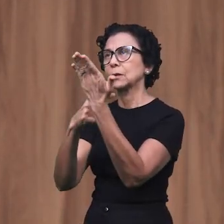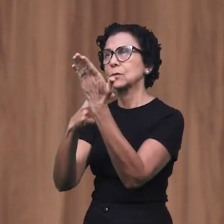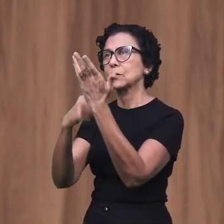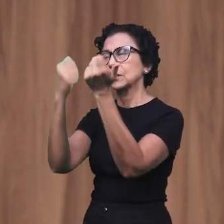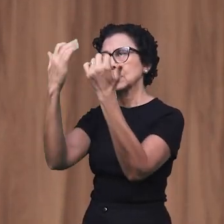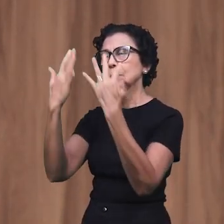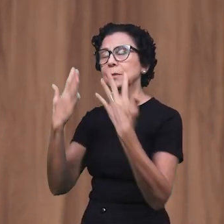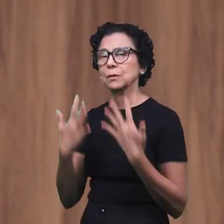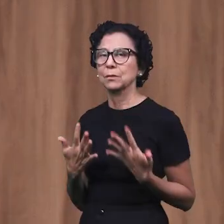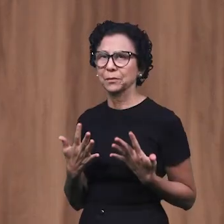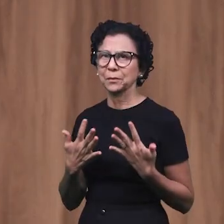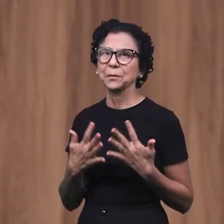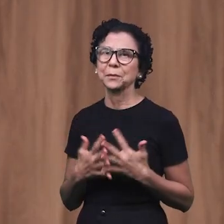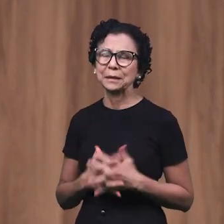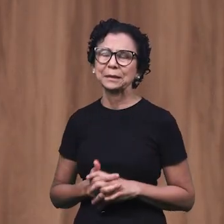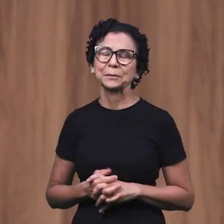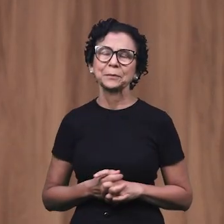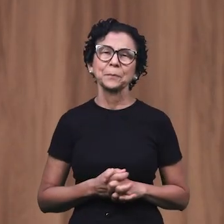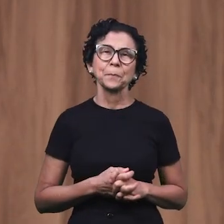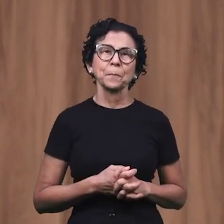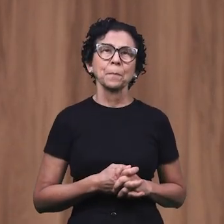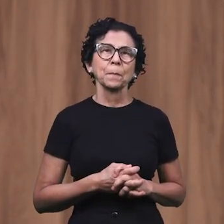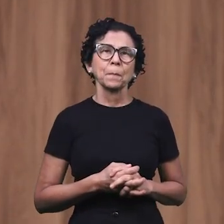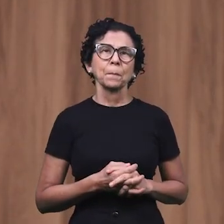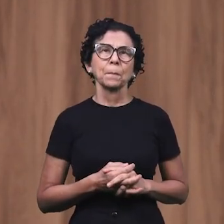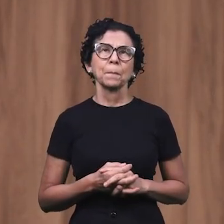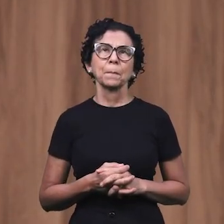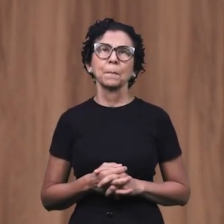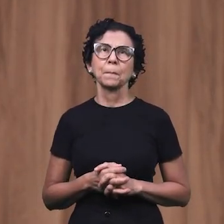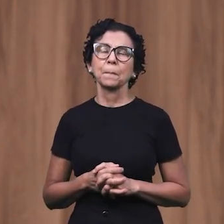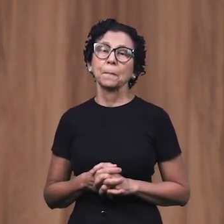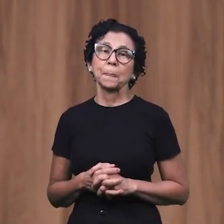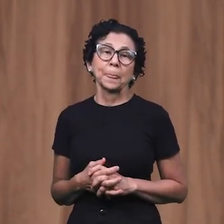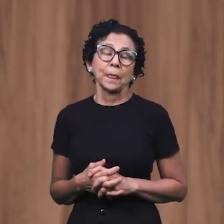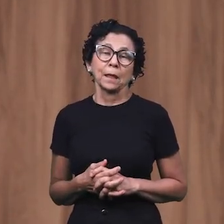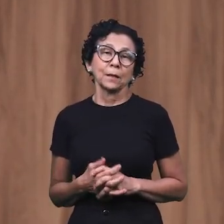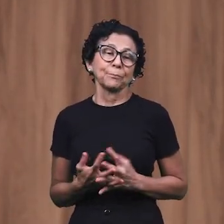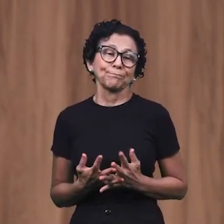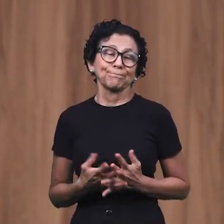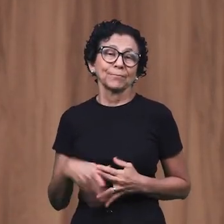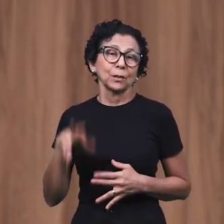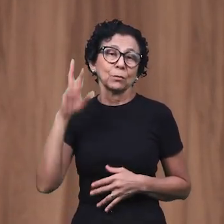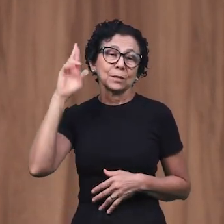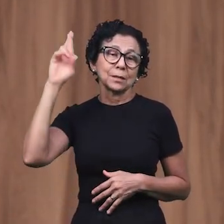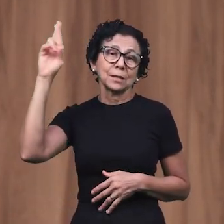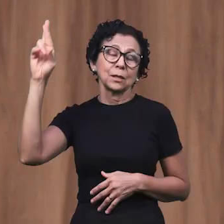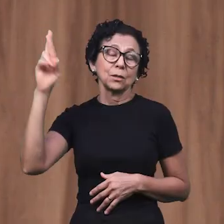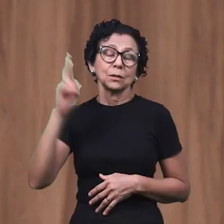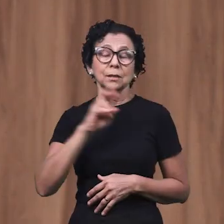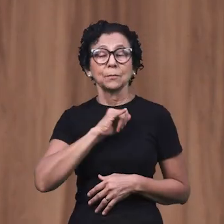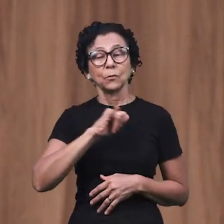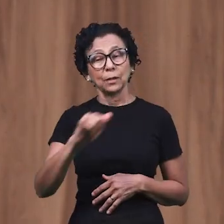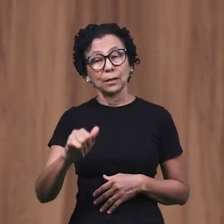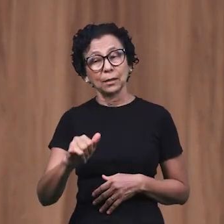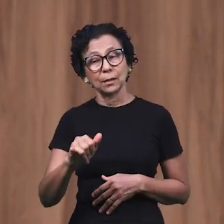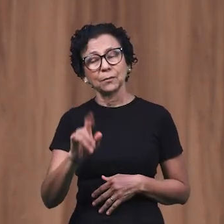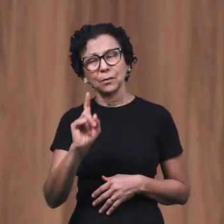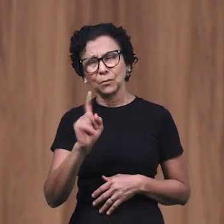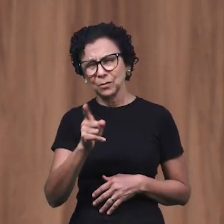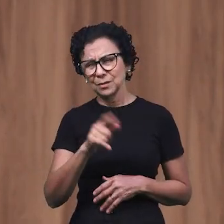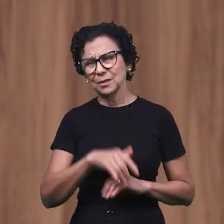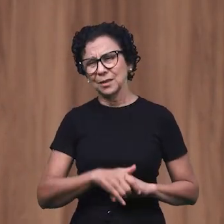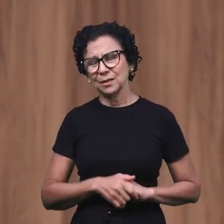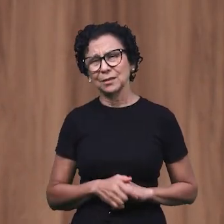foi sendo lido, e o Senhor sempre lembrando para o povo: olha,